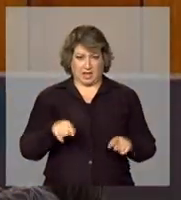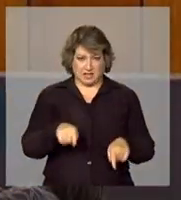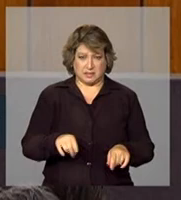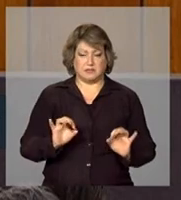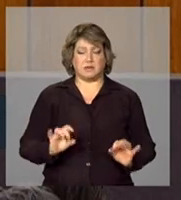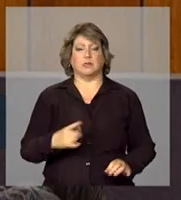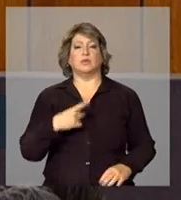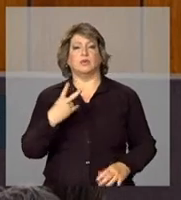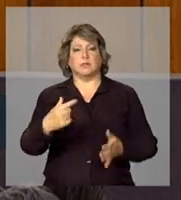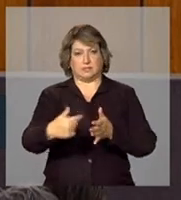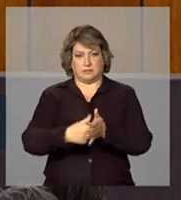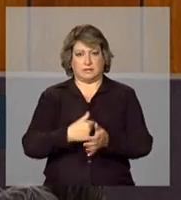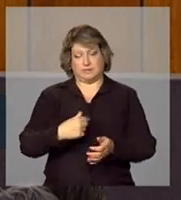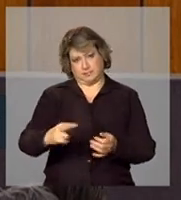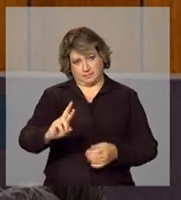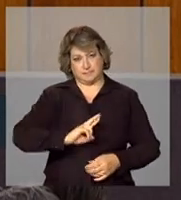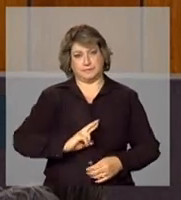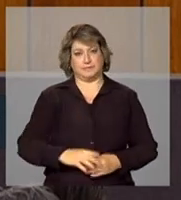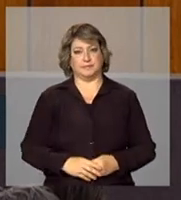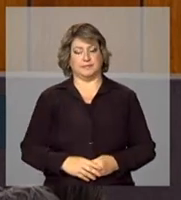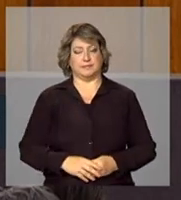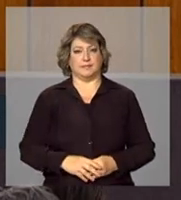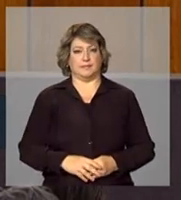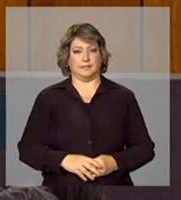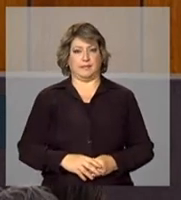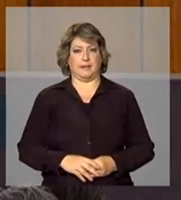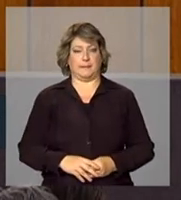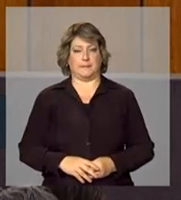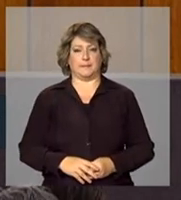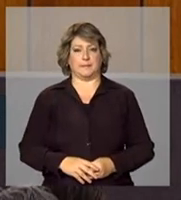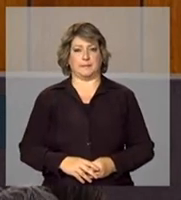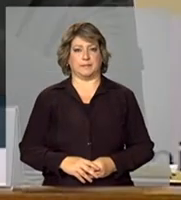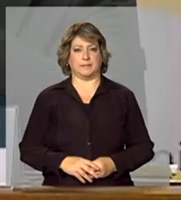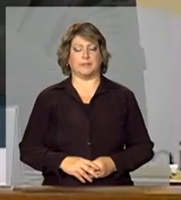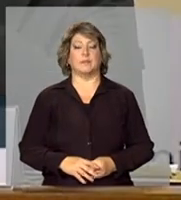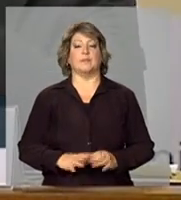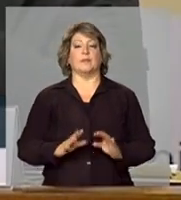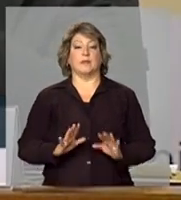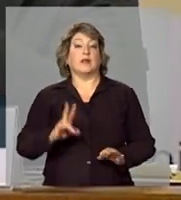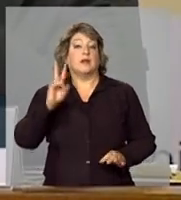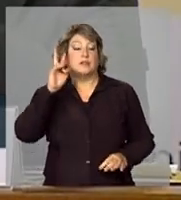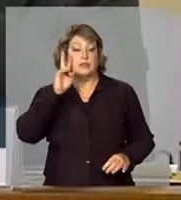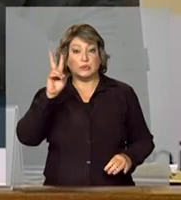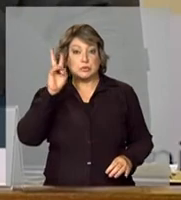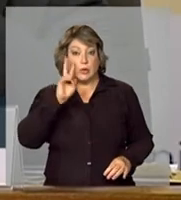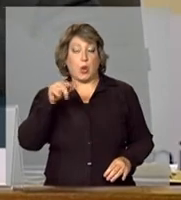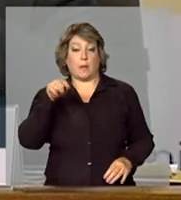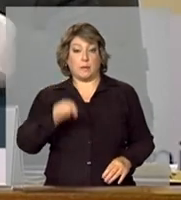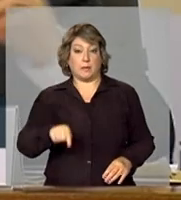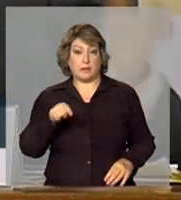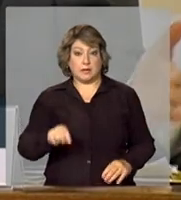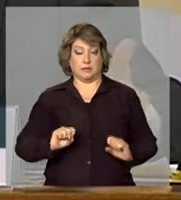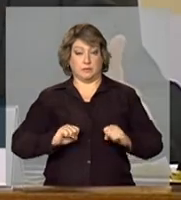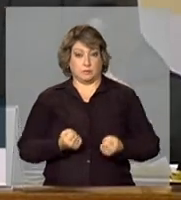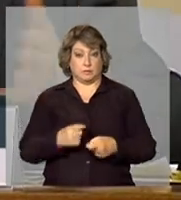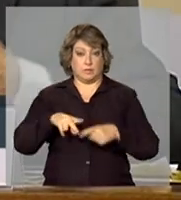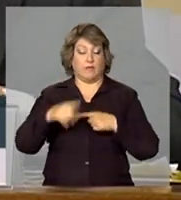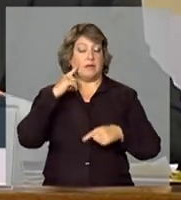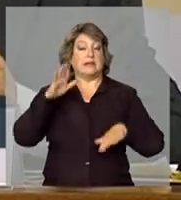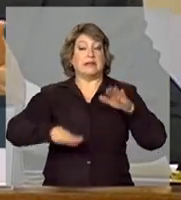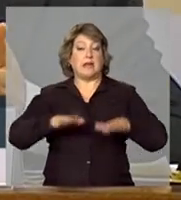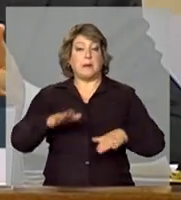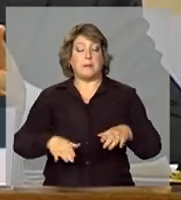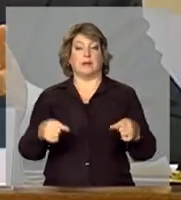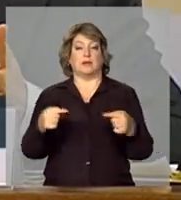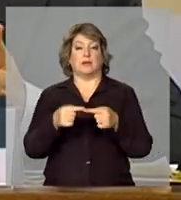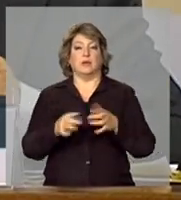isso são só essas duas coisas Obrigado vou conseguir gerenciamento varia de acordo com o tamanho do orçamento